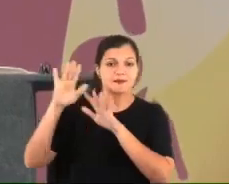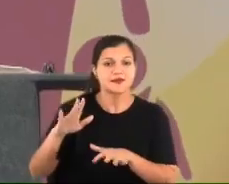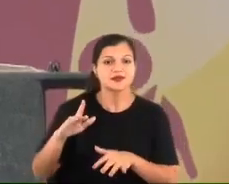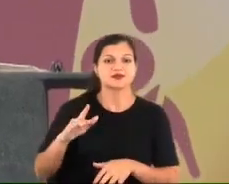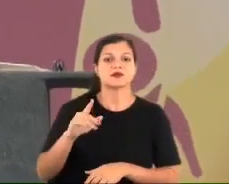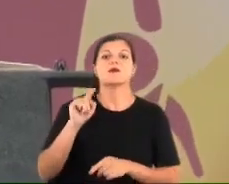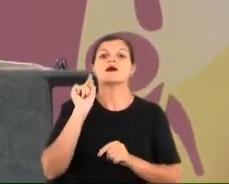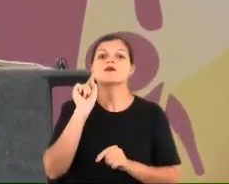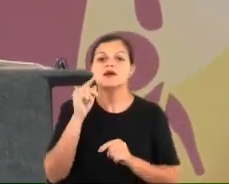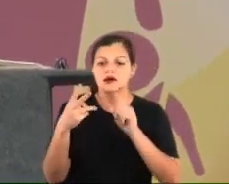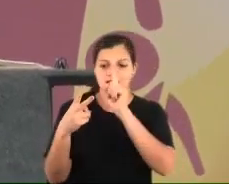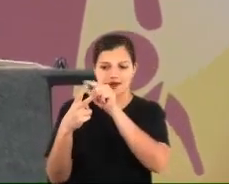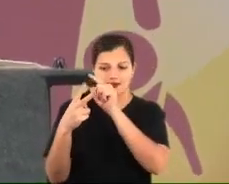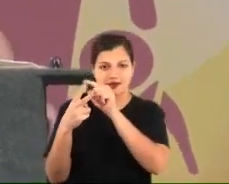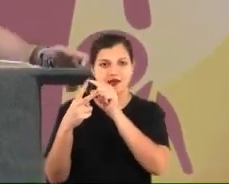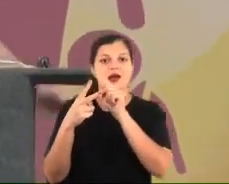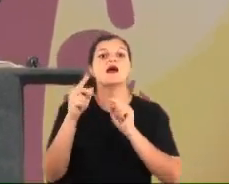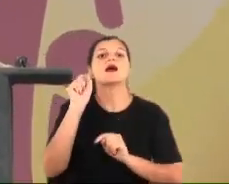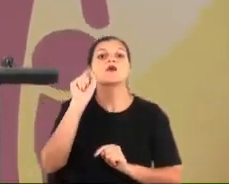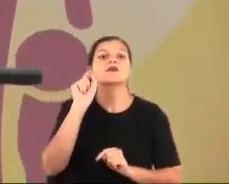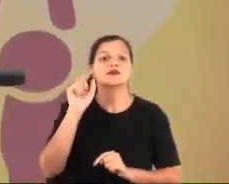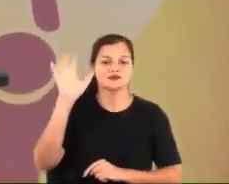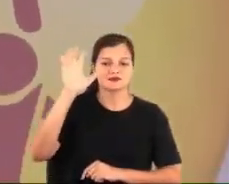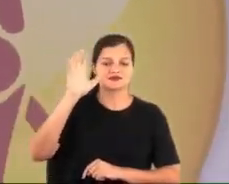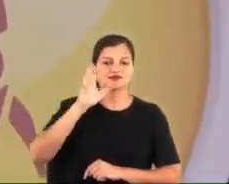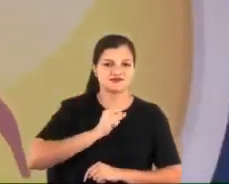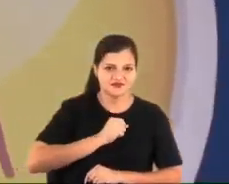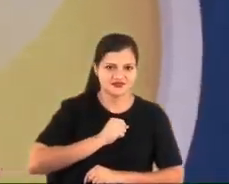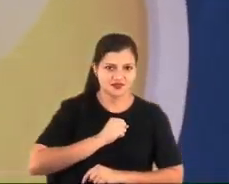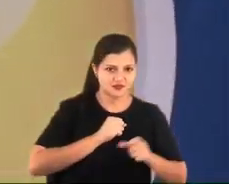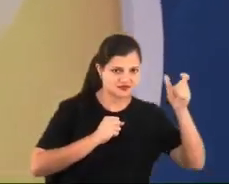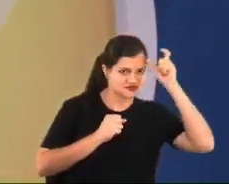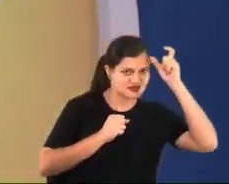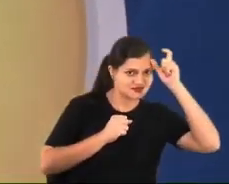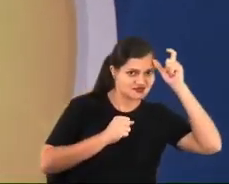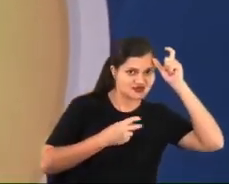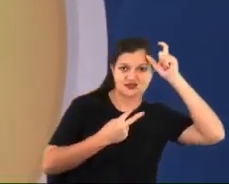nos tocar sem que Deus permita. Tudo isso que está acontecendo agora, jovem,